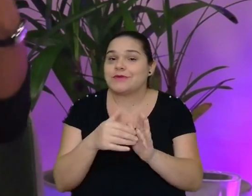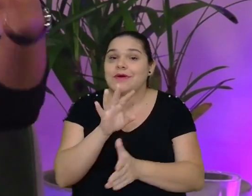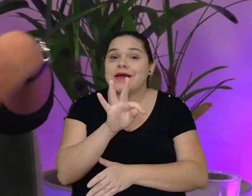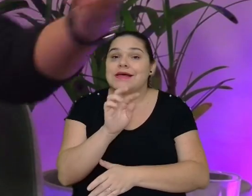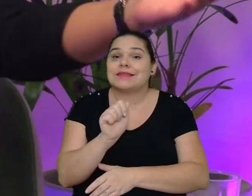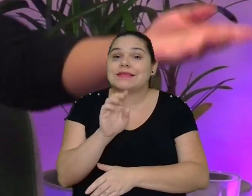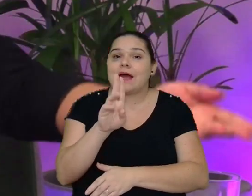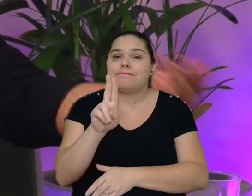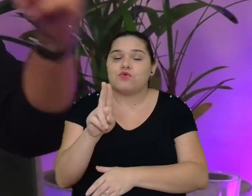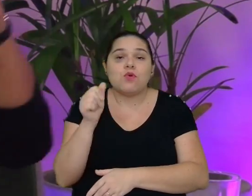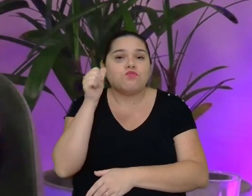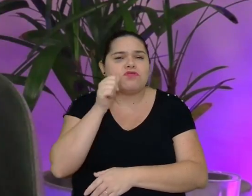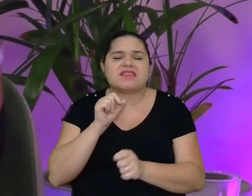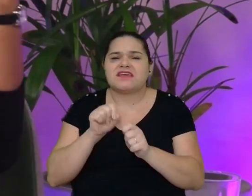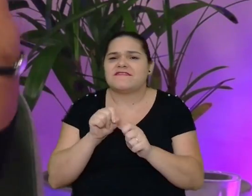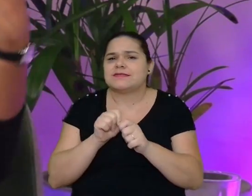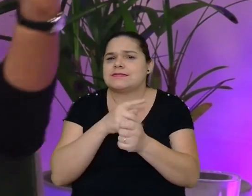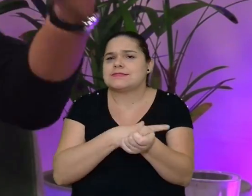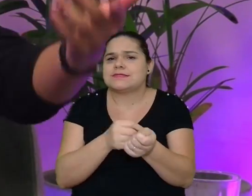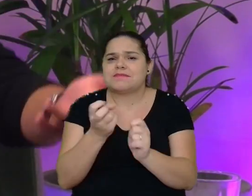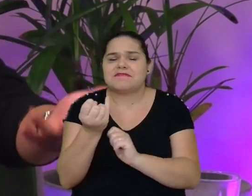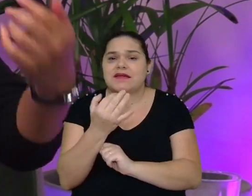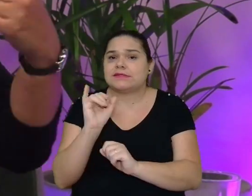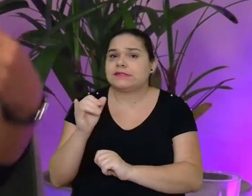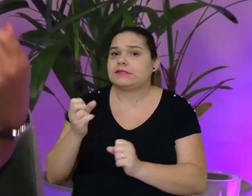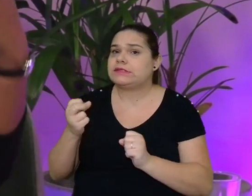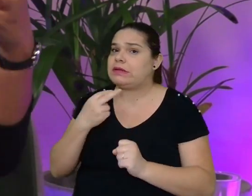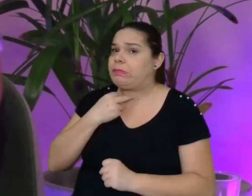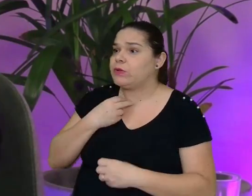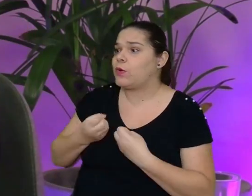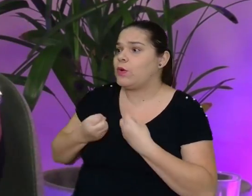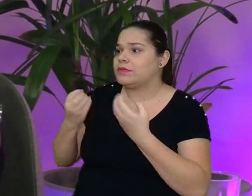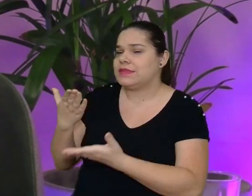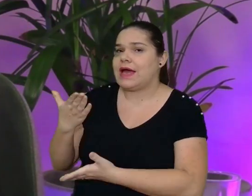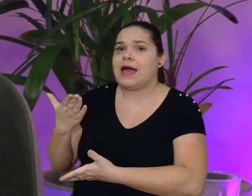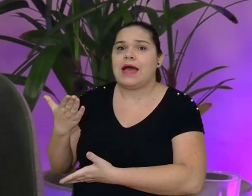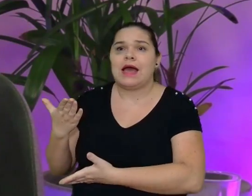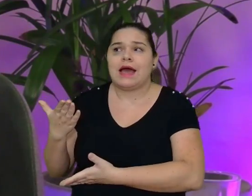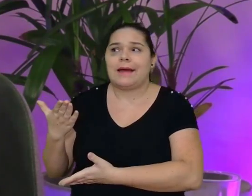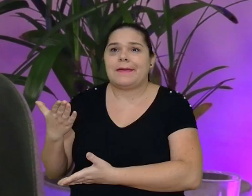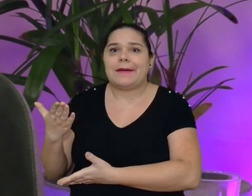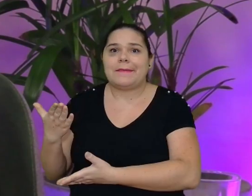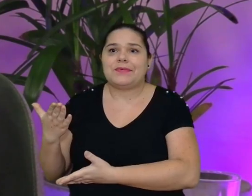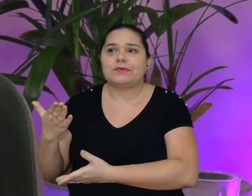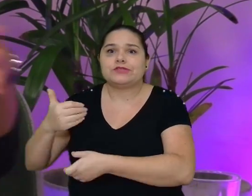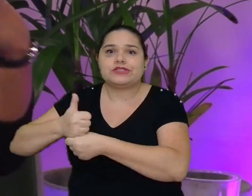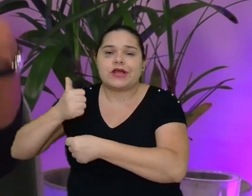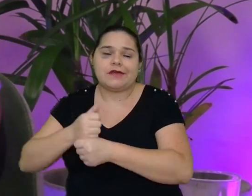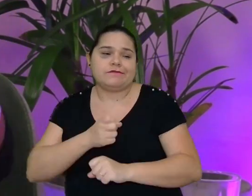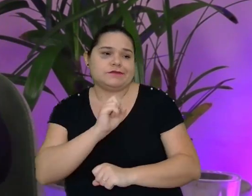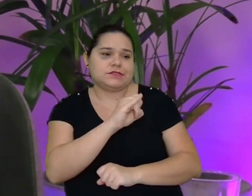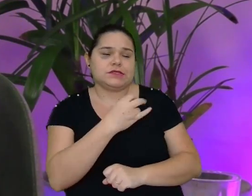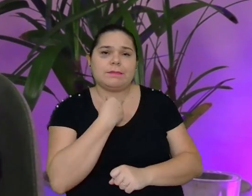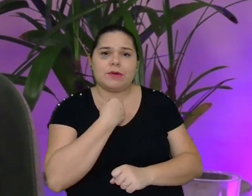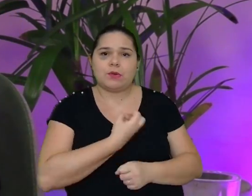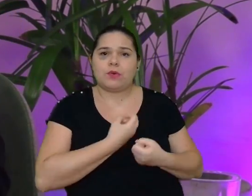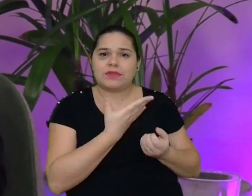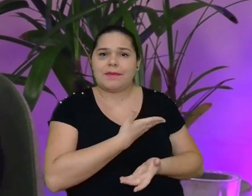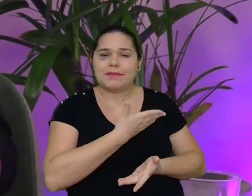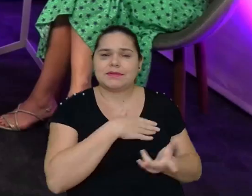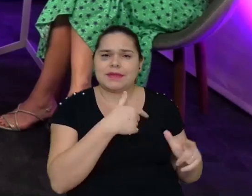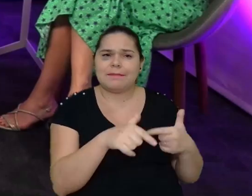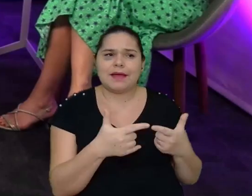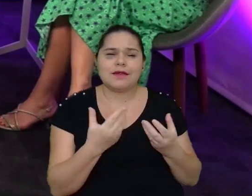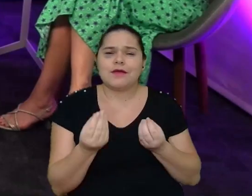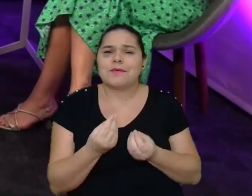exames. Se ela não pode falar pro empregador, não pode conversar com os colegas de trabalho, qual que é o custo disso? Qual que é o custo dessa jornada tão solitária pra mulher